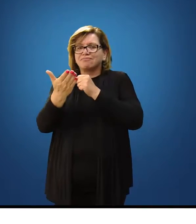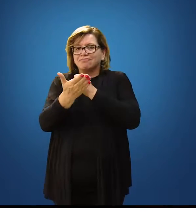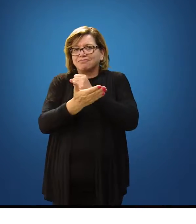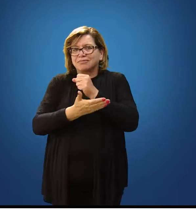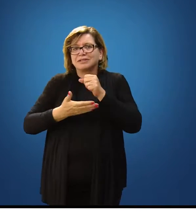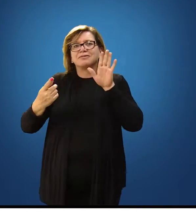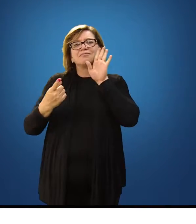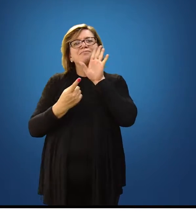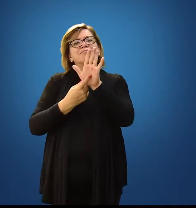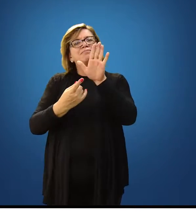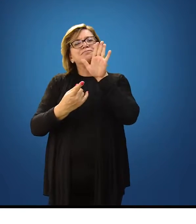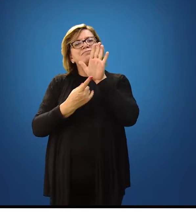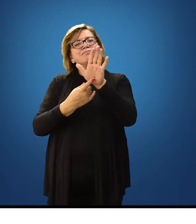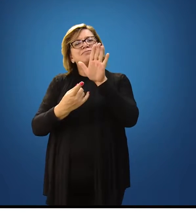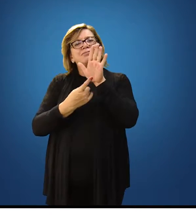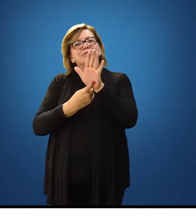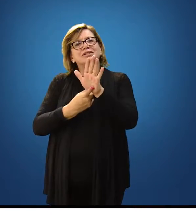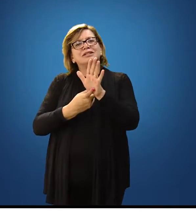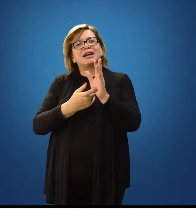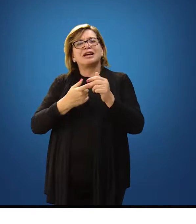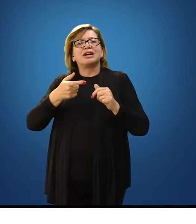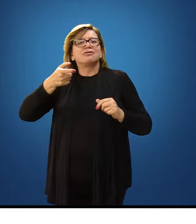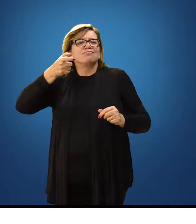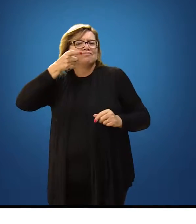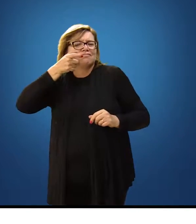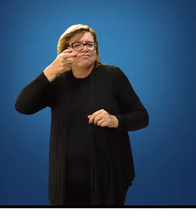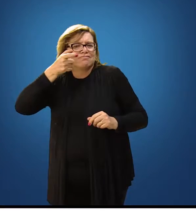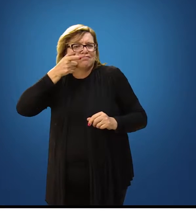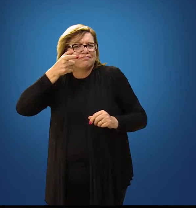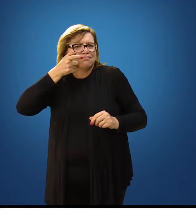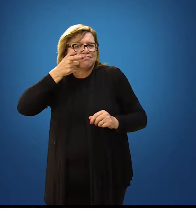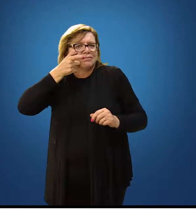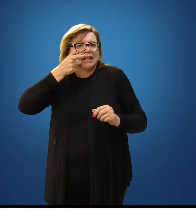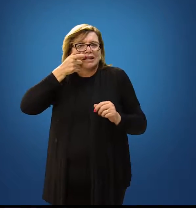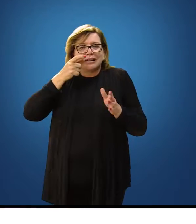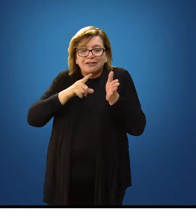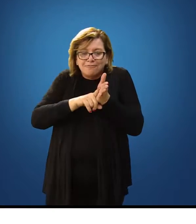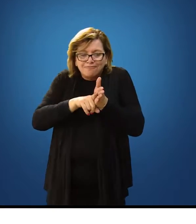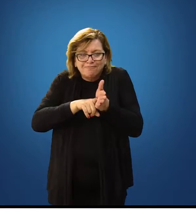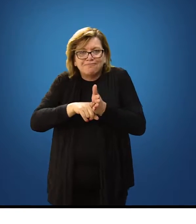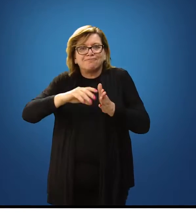basicamente refletir um interesse de investigação científico.